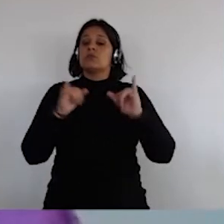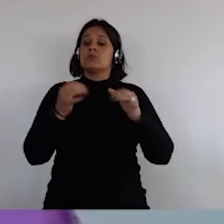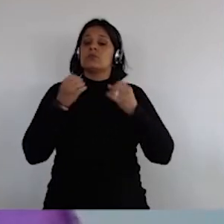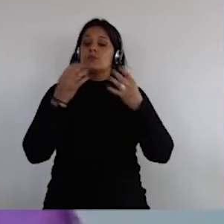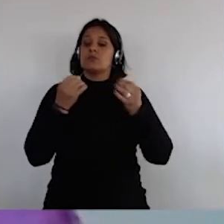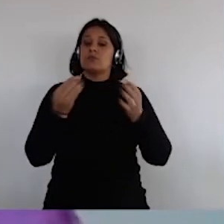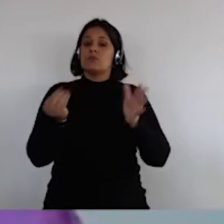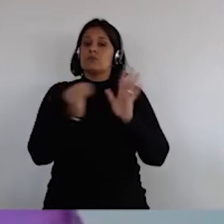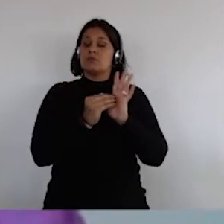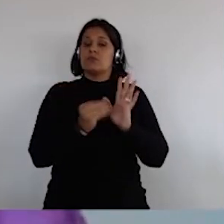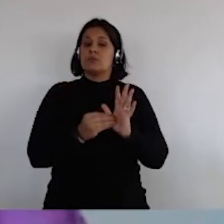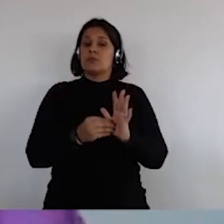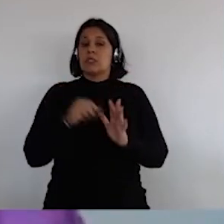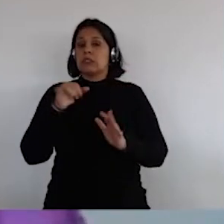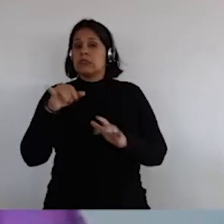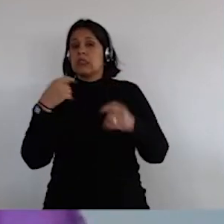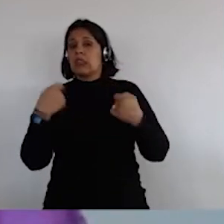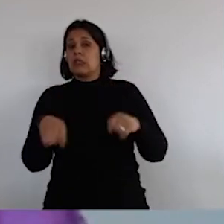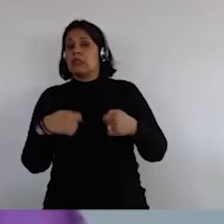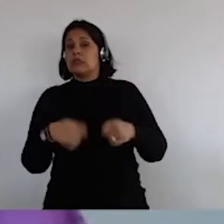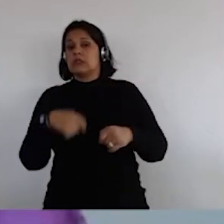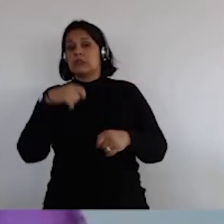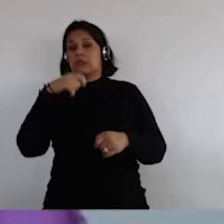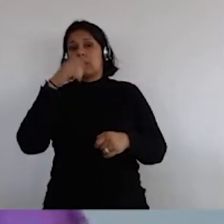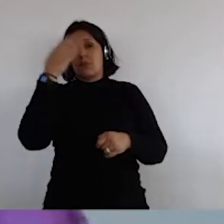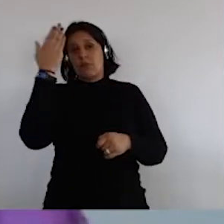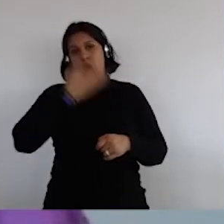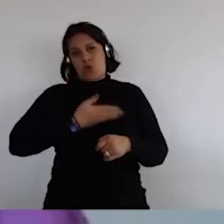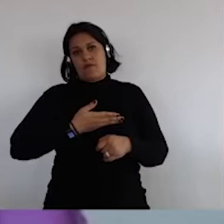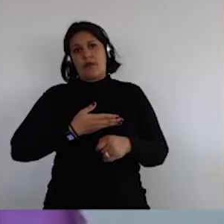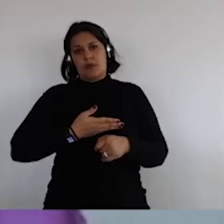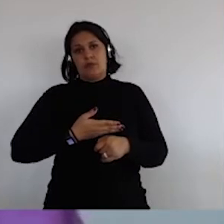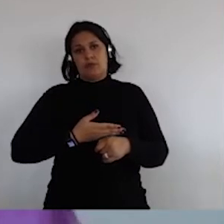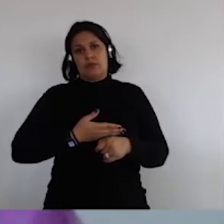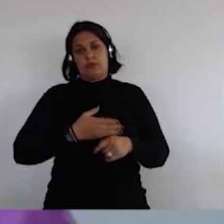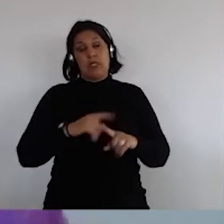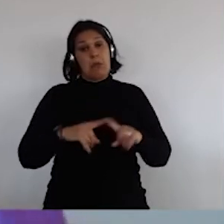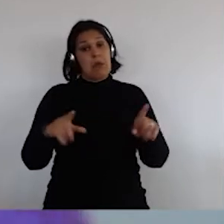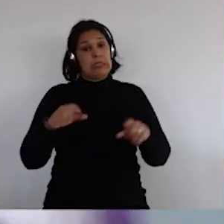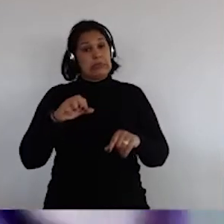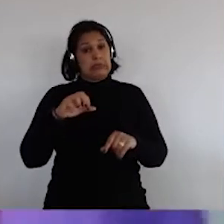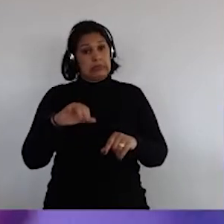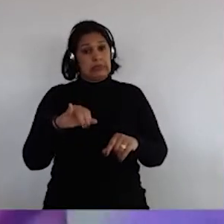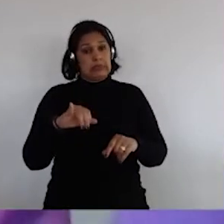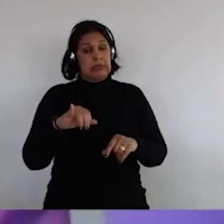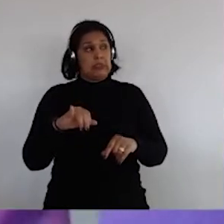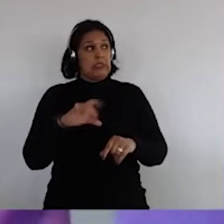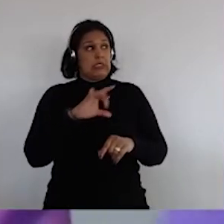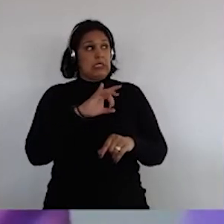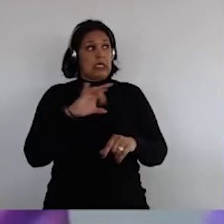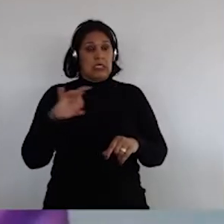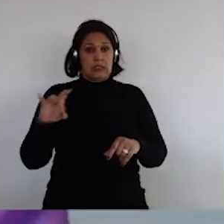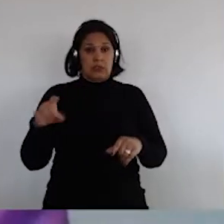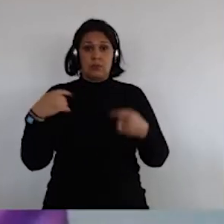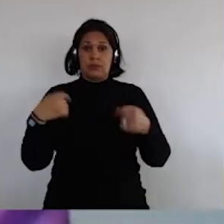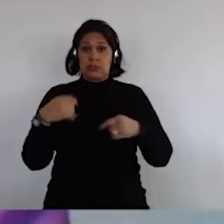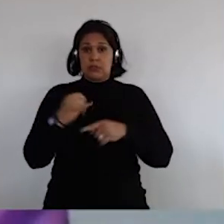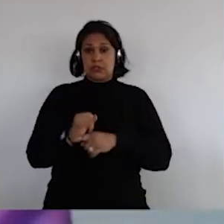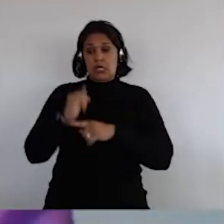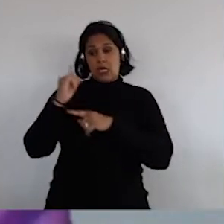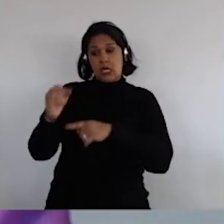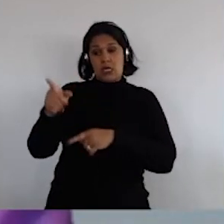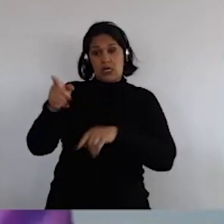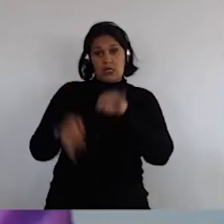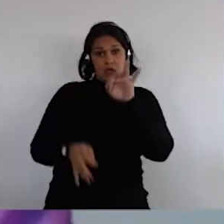dependam de provas, desde que as partes informem ao juízo